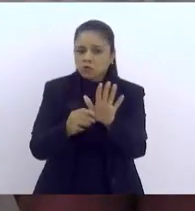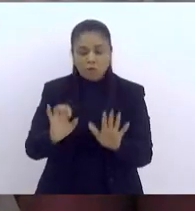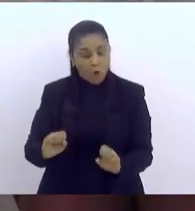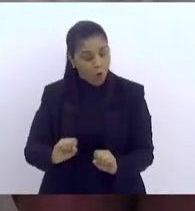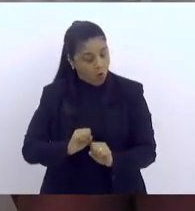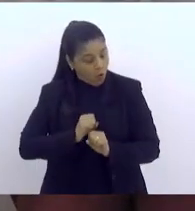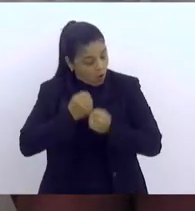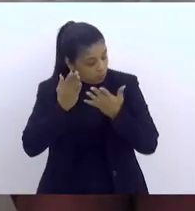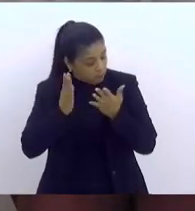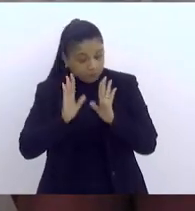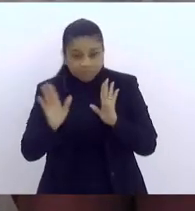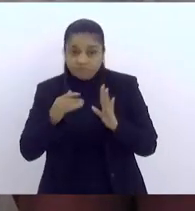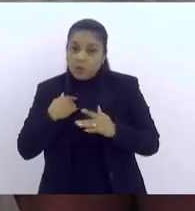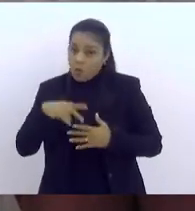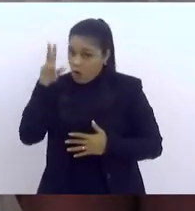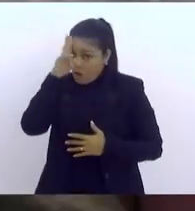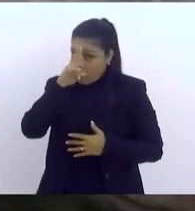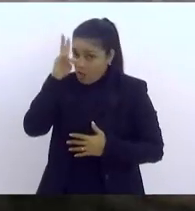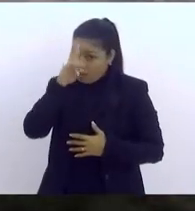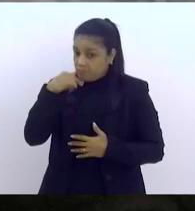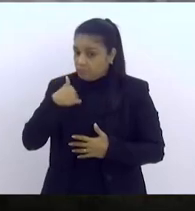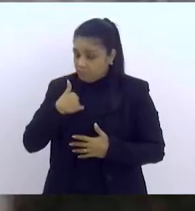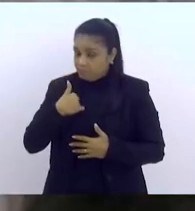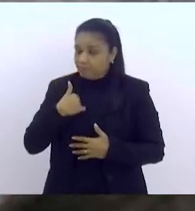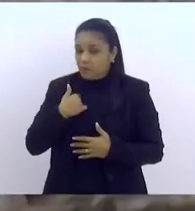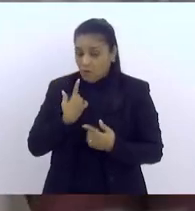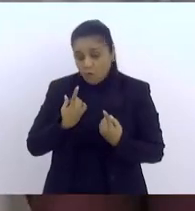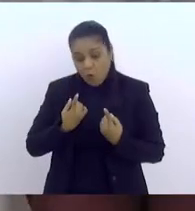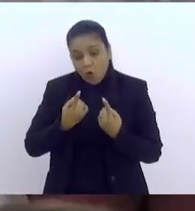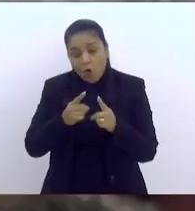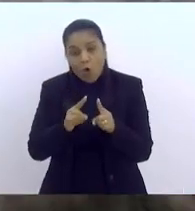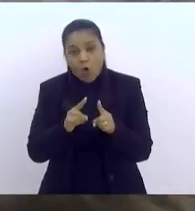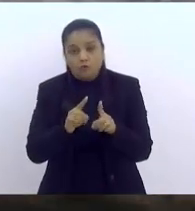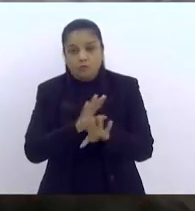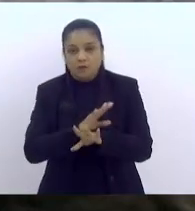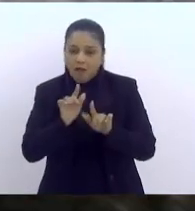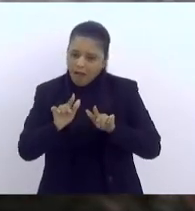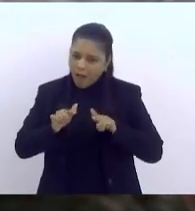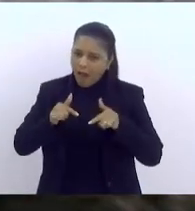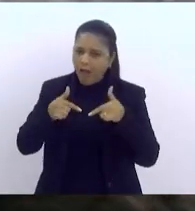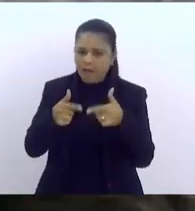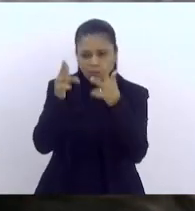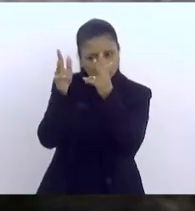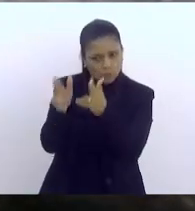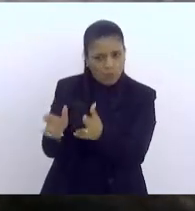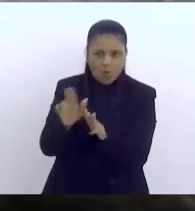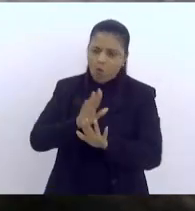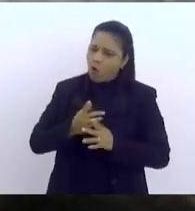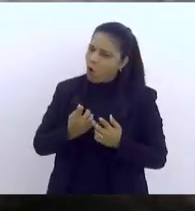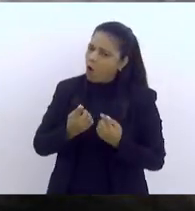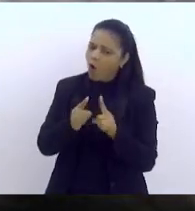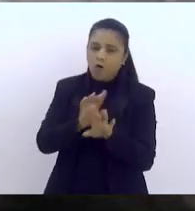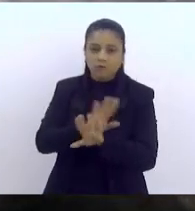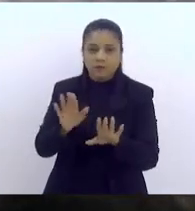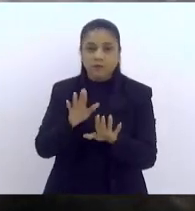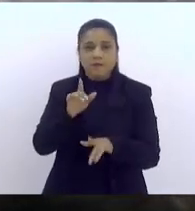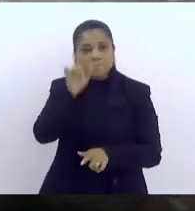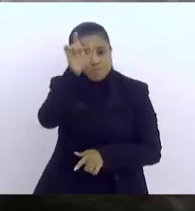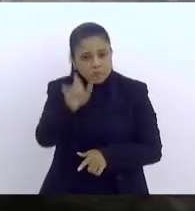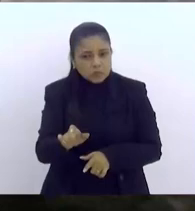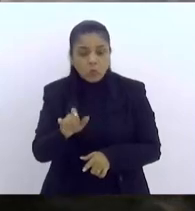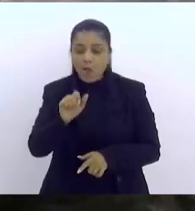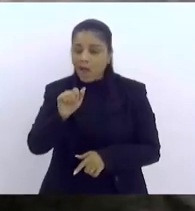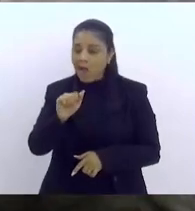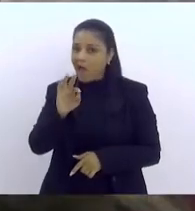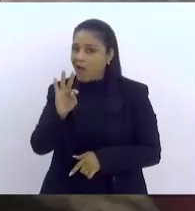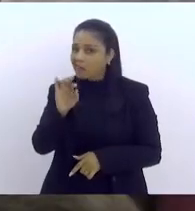odiosa, me lembro muito bem. Nós somos contra qualquer tipo de ato desse tipo. Se a pessoa, ela pode ser ateu, não crê